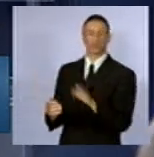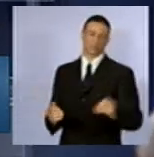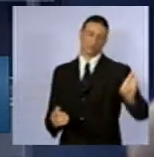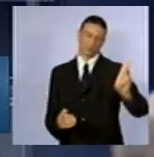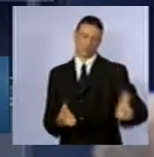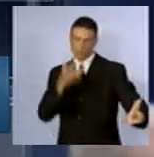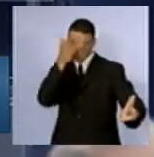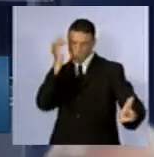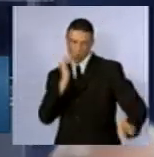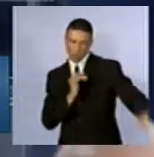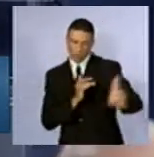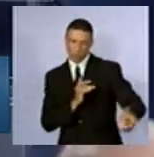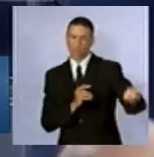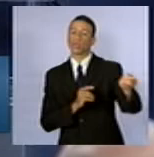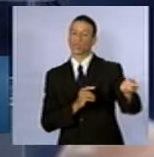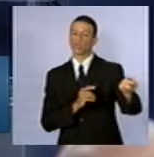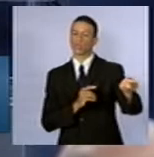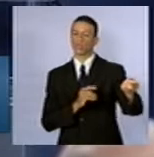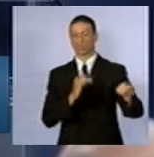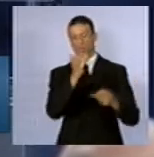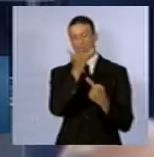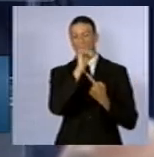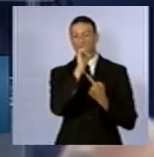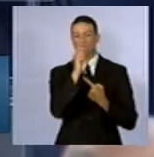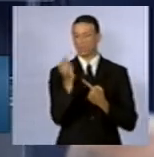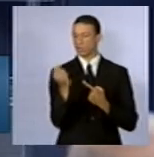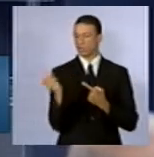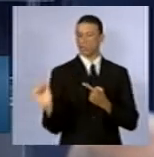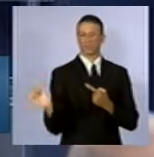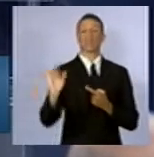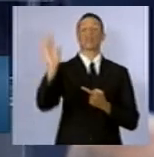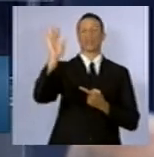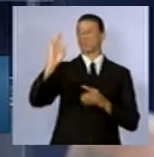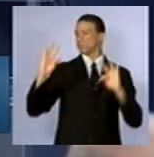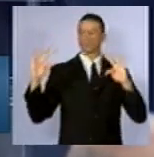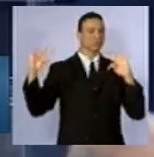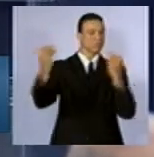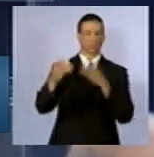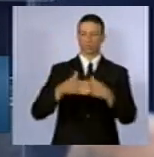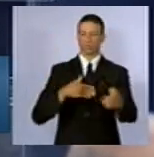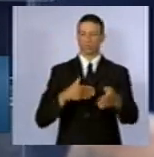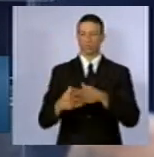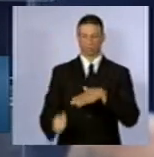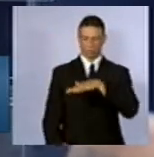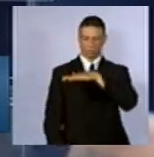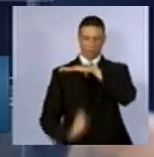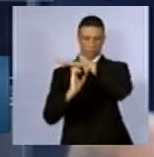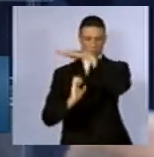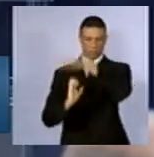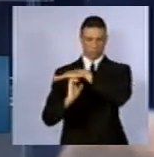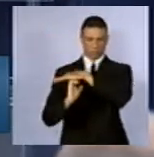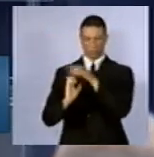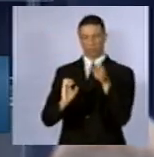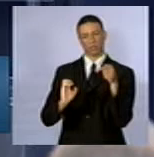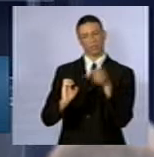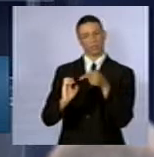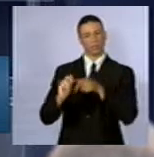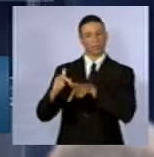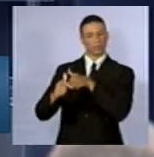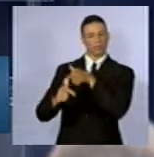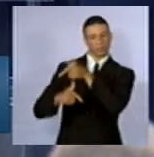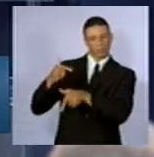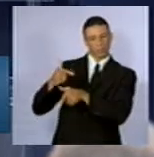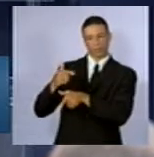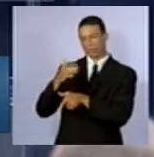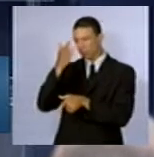então o custo da energia vai ficar mais caro para todos no caso da distribuidora é para os os os